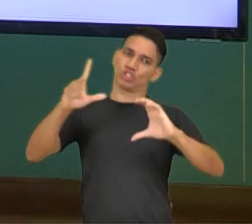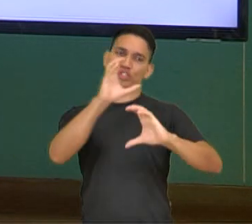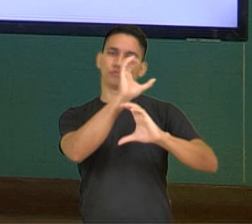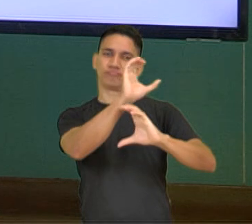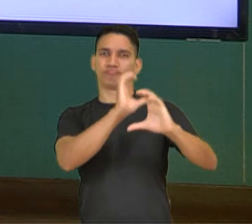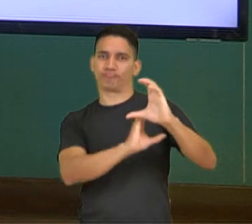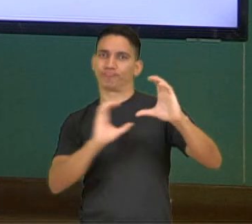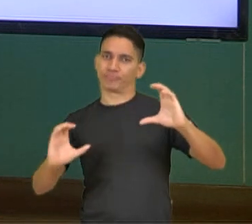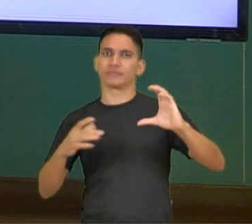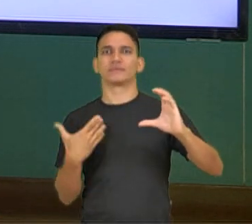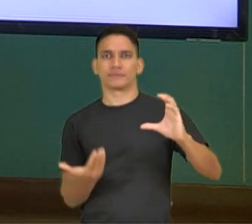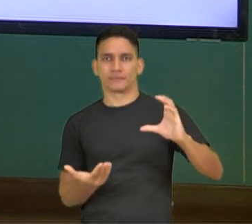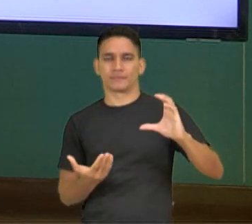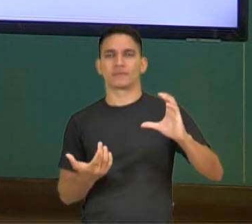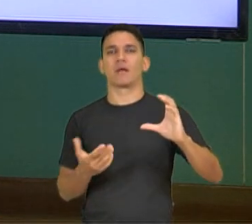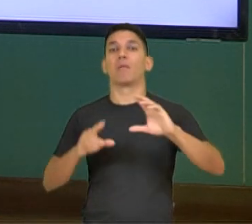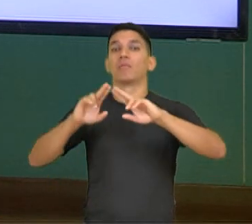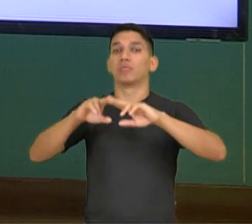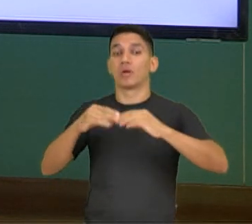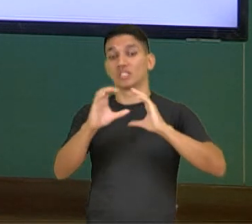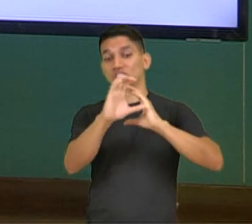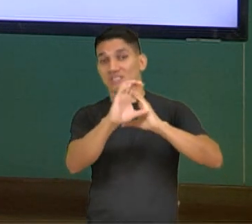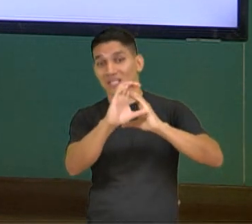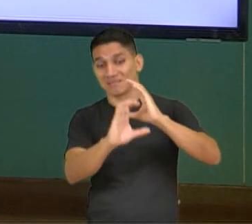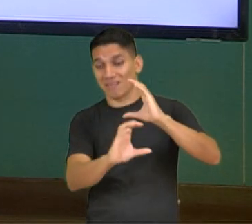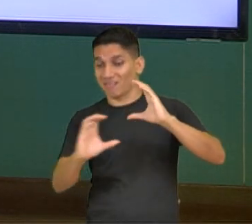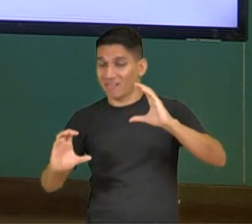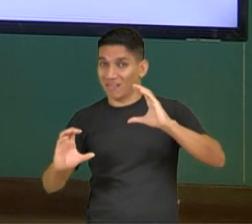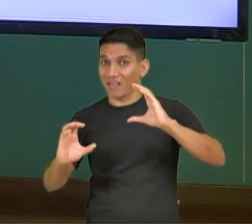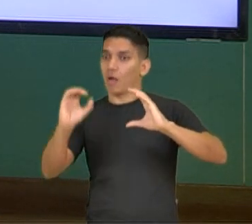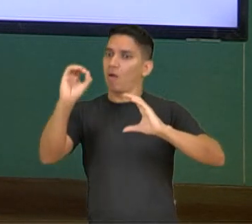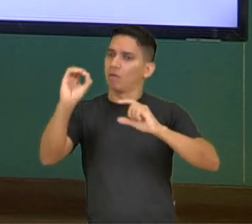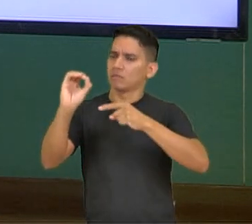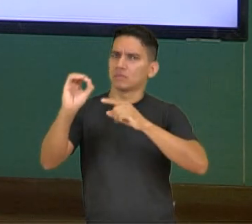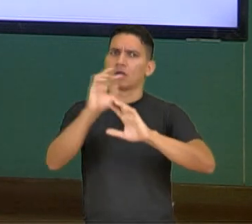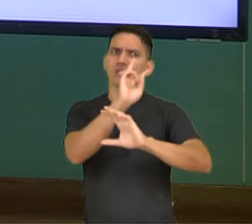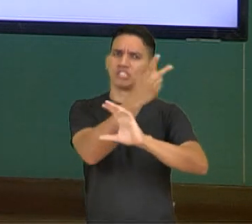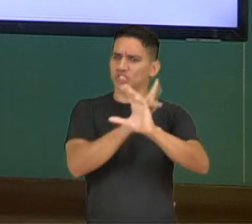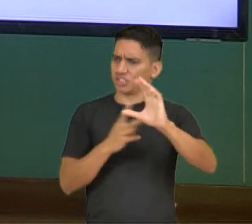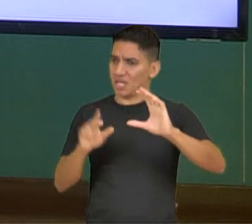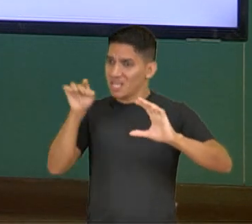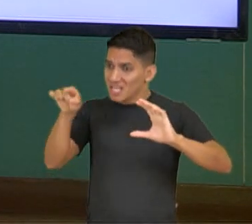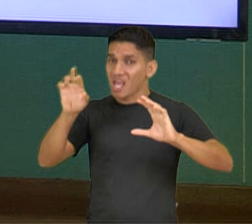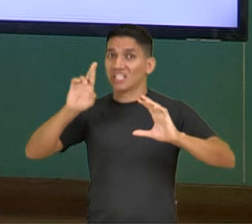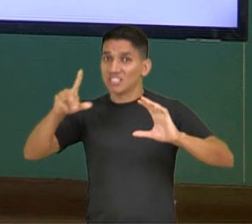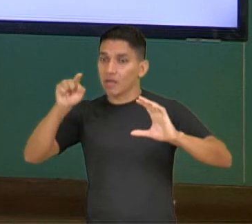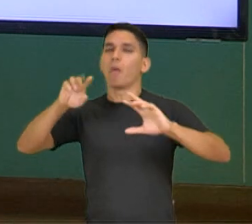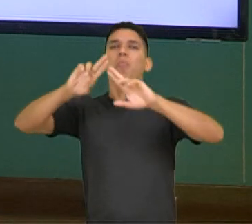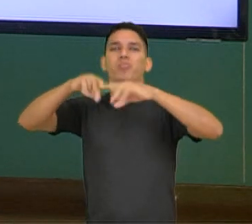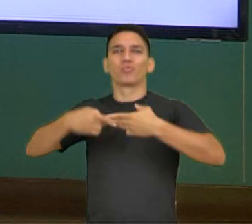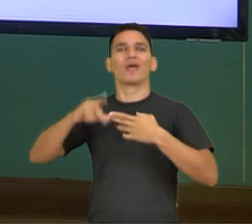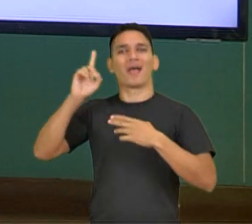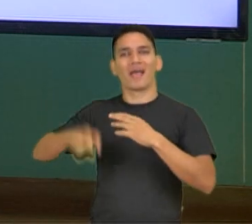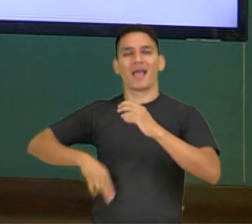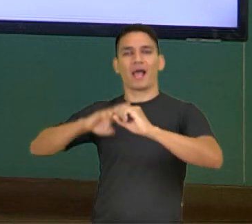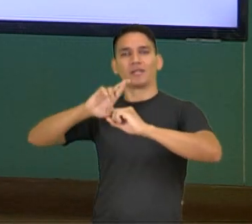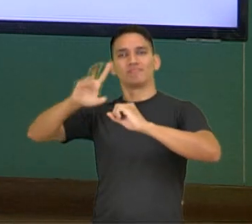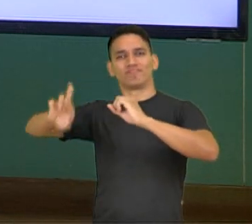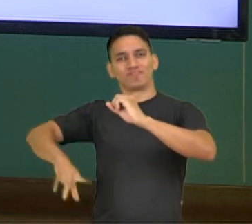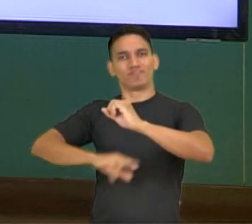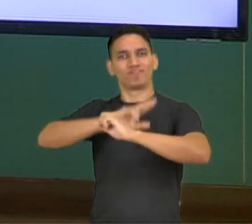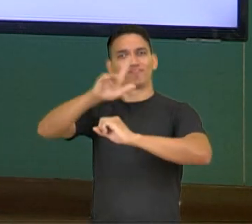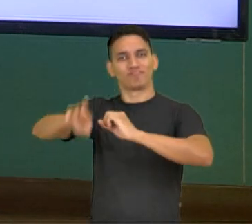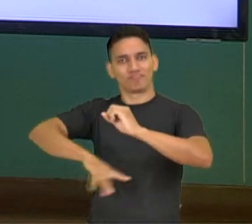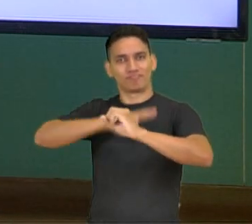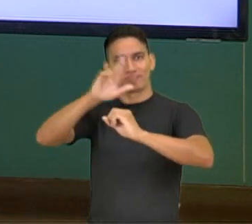diferente do carbono e o hidrogênio. Por isso, esta cadeia carbônica, ela é